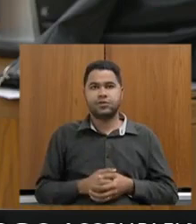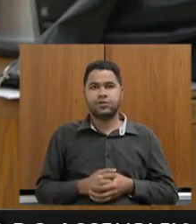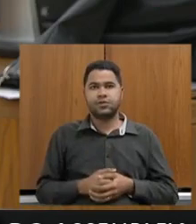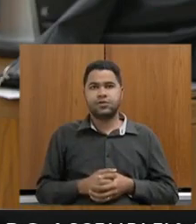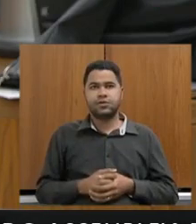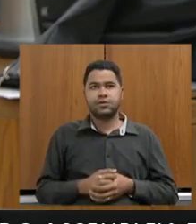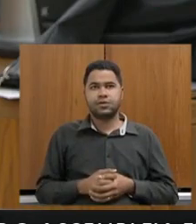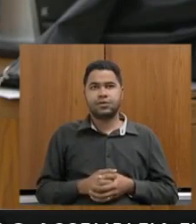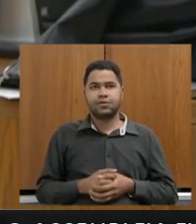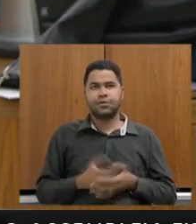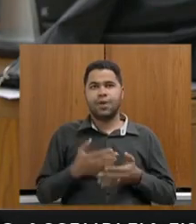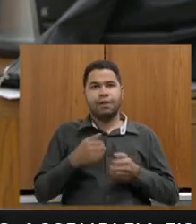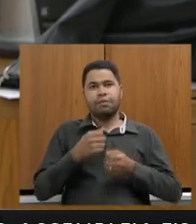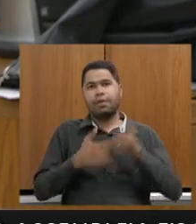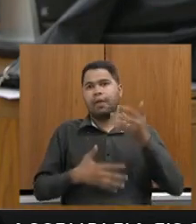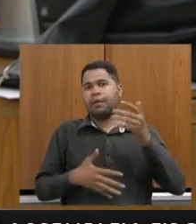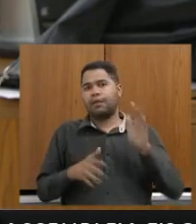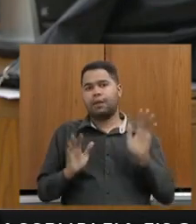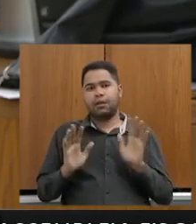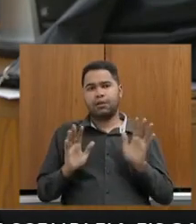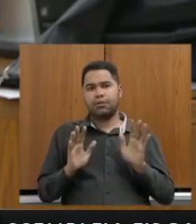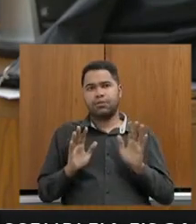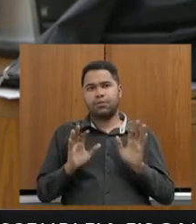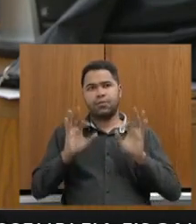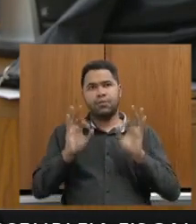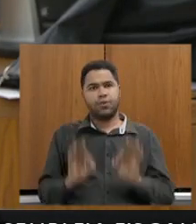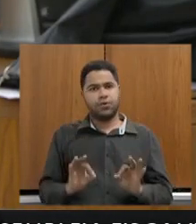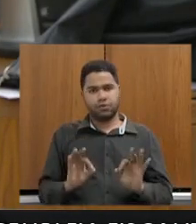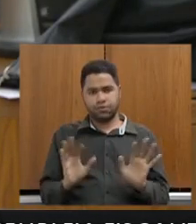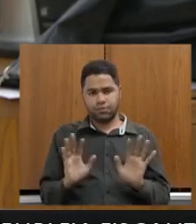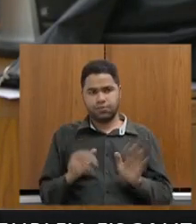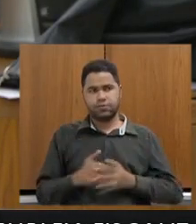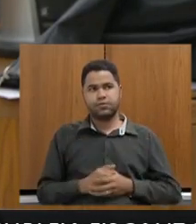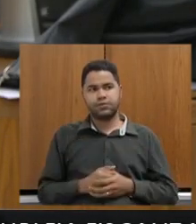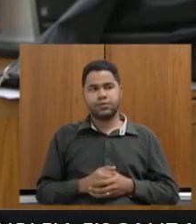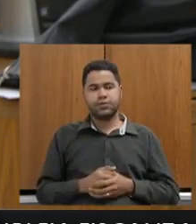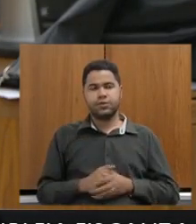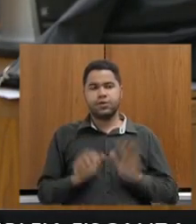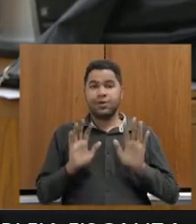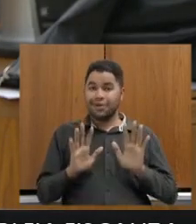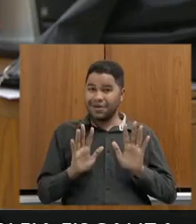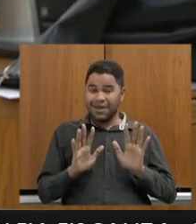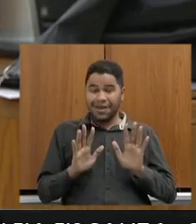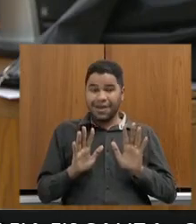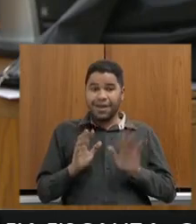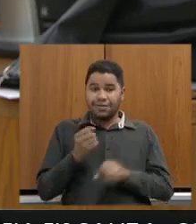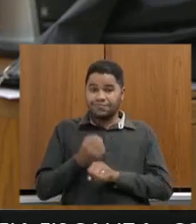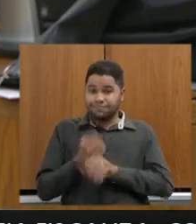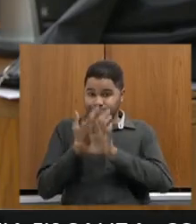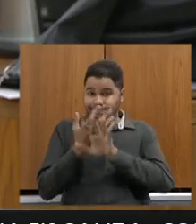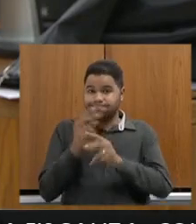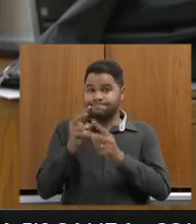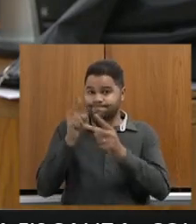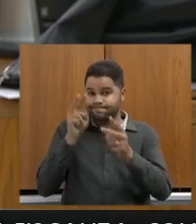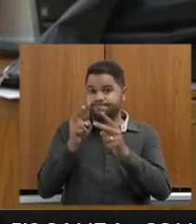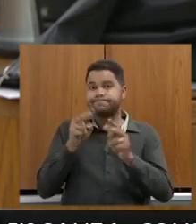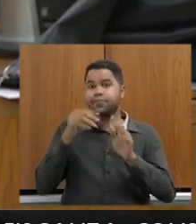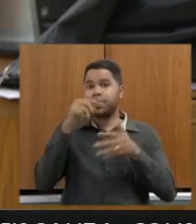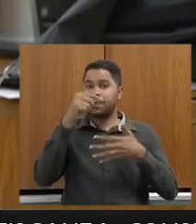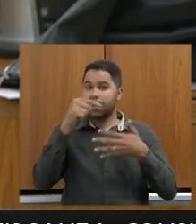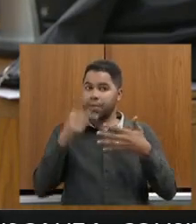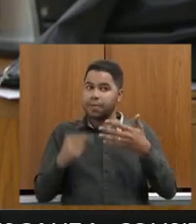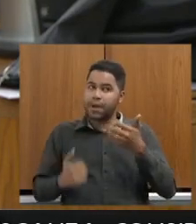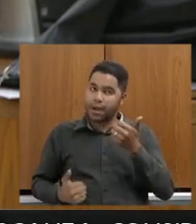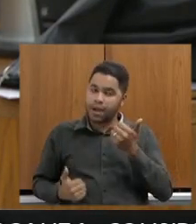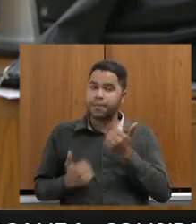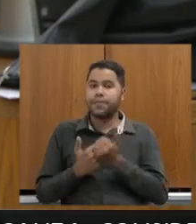a gente não correu atrás dos dados corretamente não posso afirmar mais além do que isso mas plantão digital é um grande mecanismo aí que a gente apoia